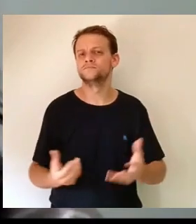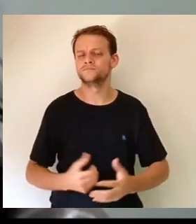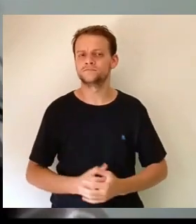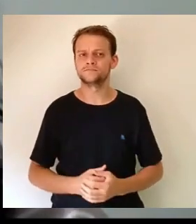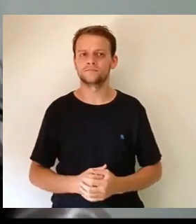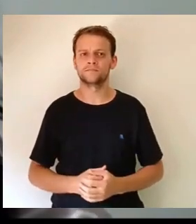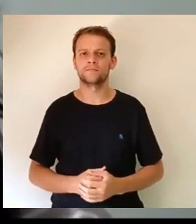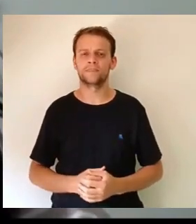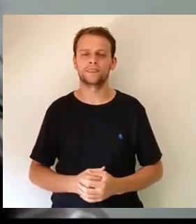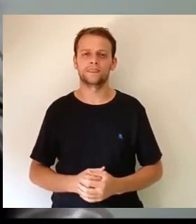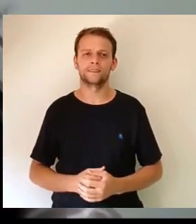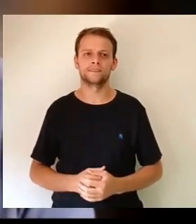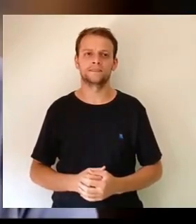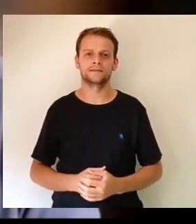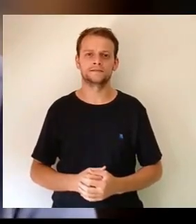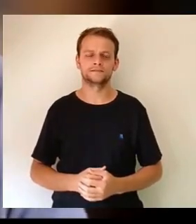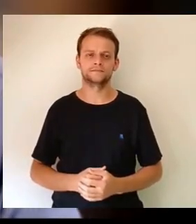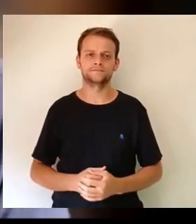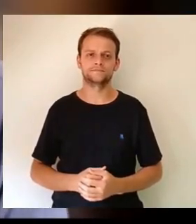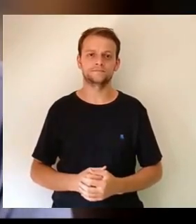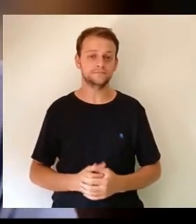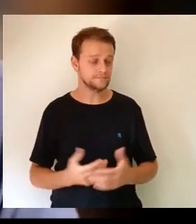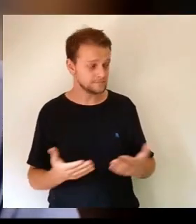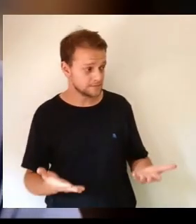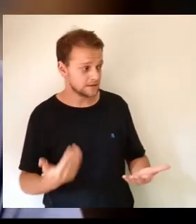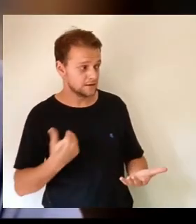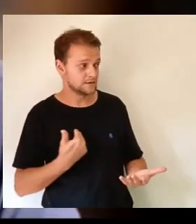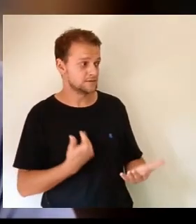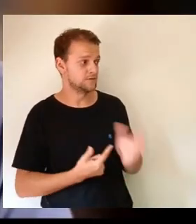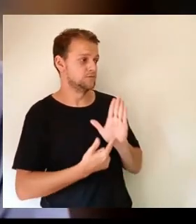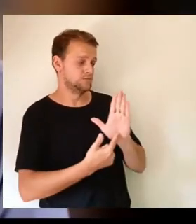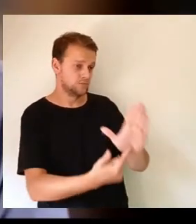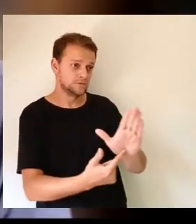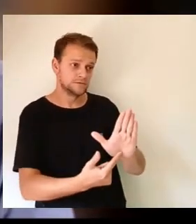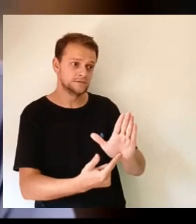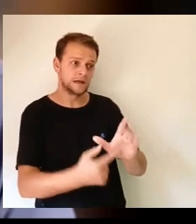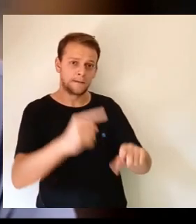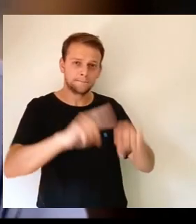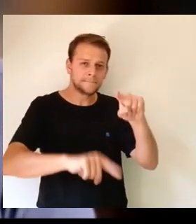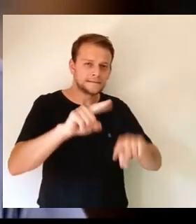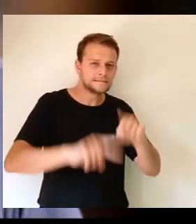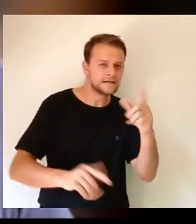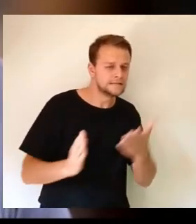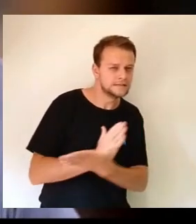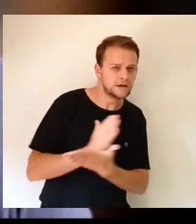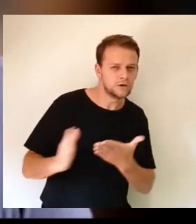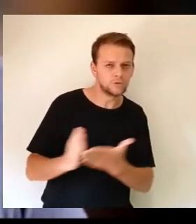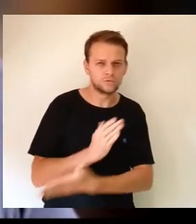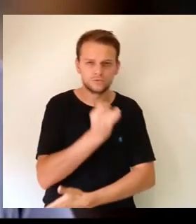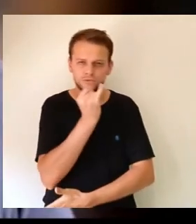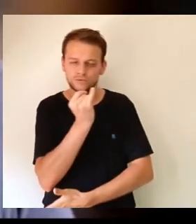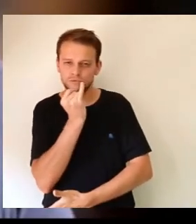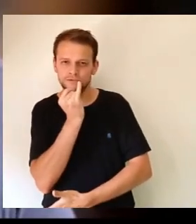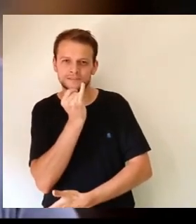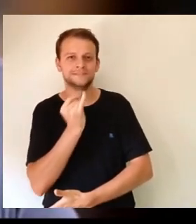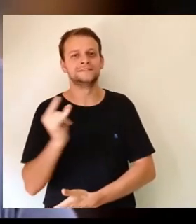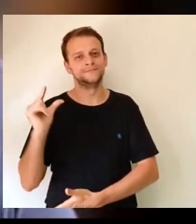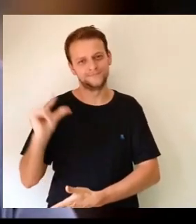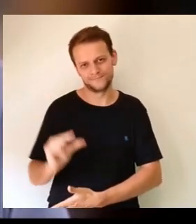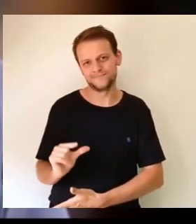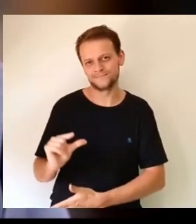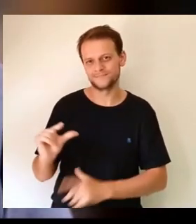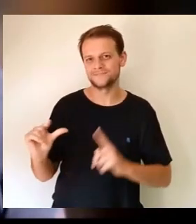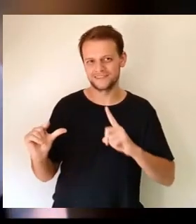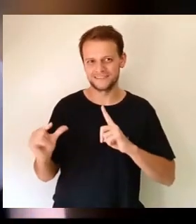projetos? Tá, bom, eu vou mostrar alguns materiais aqui como exemplo do que, enfim, um